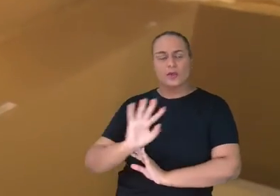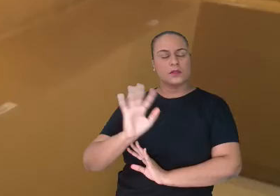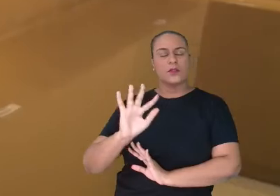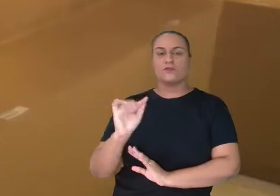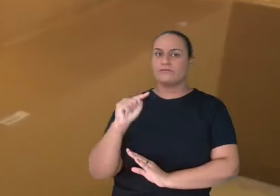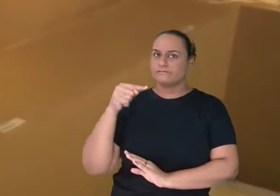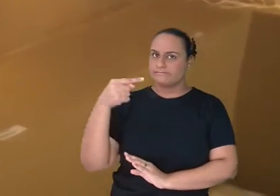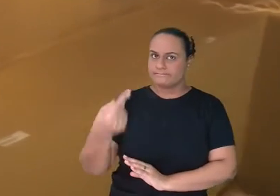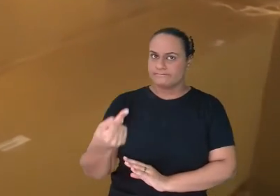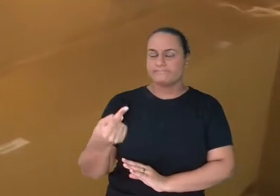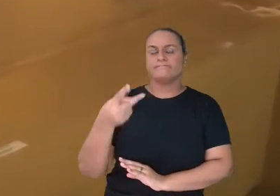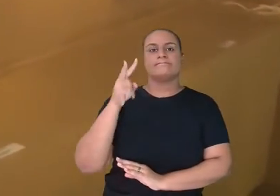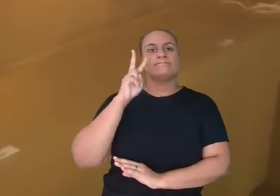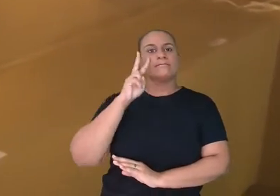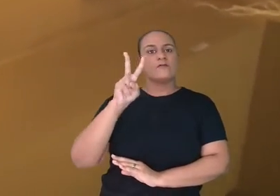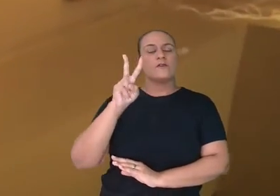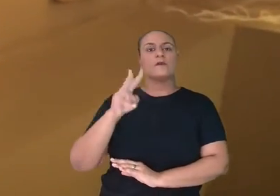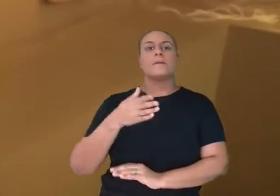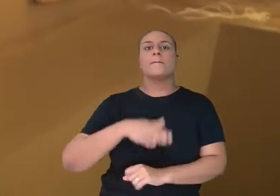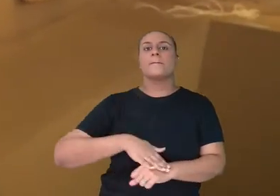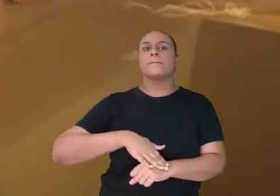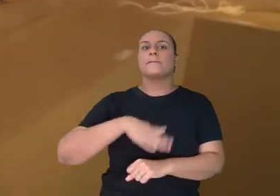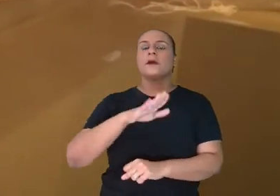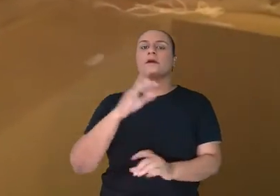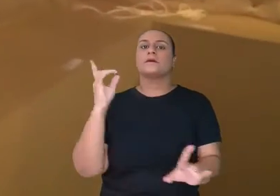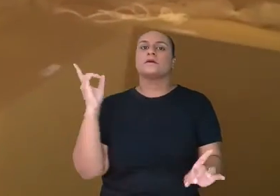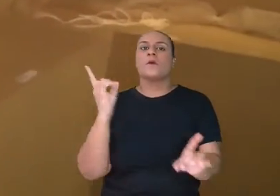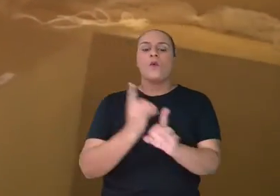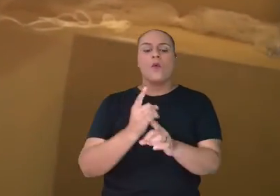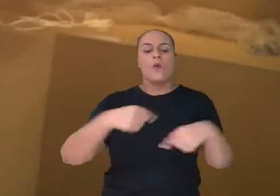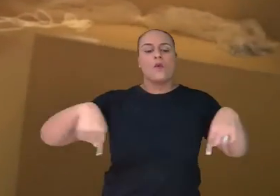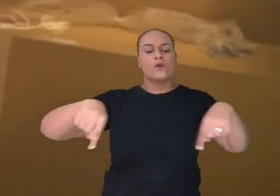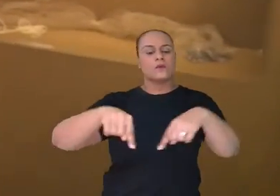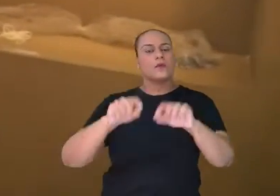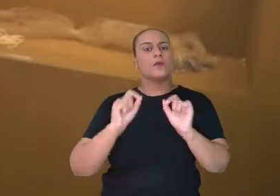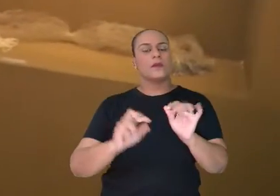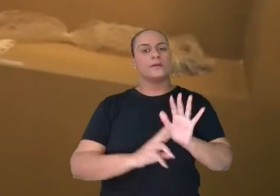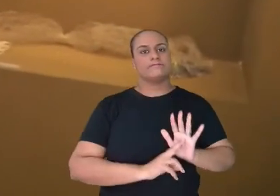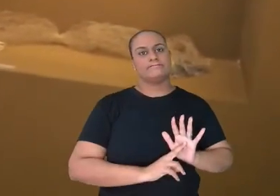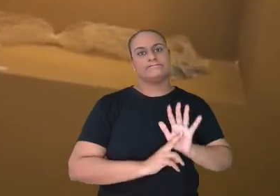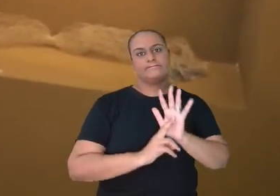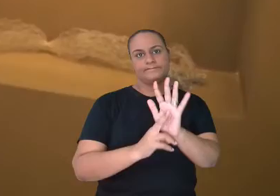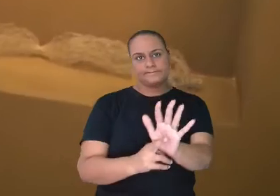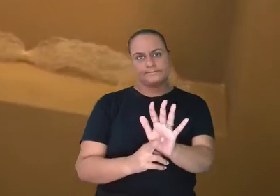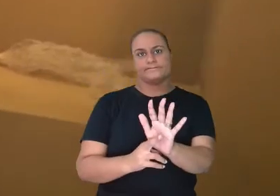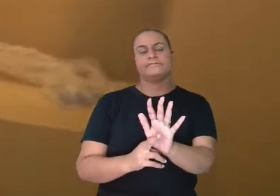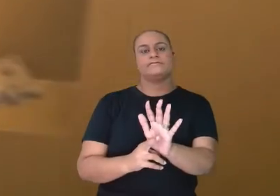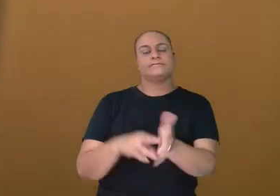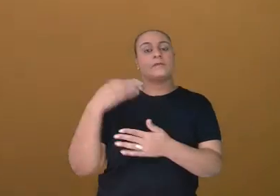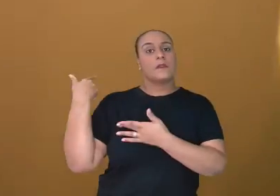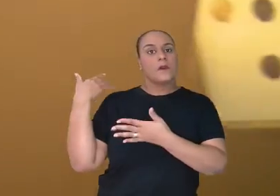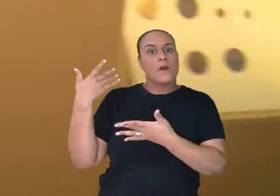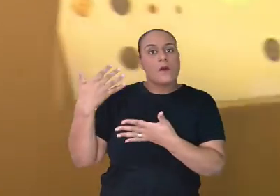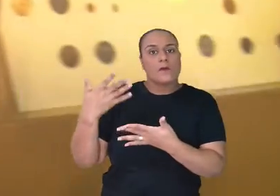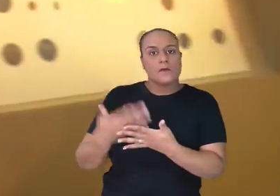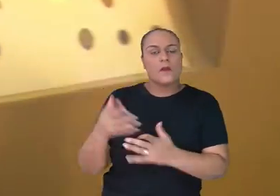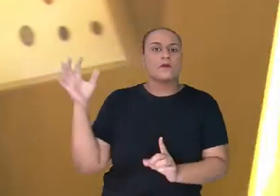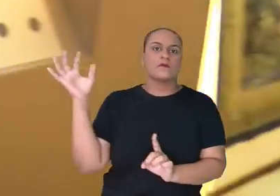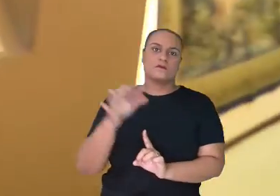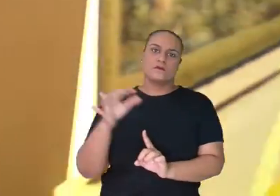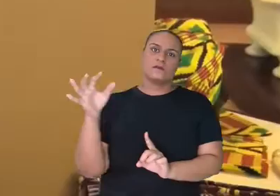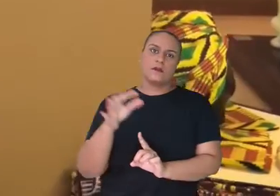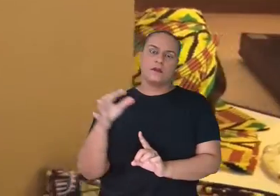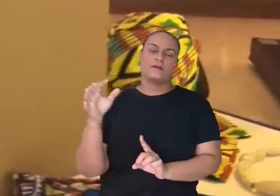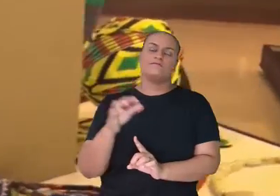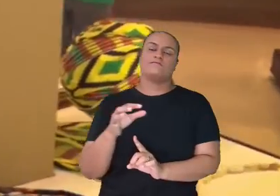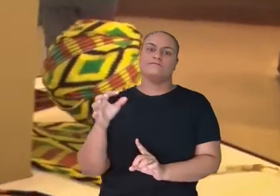frente. Então, a gente encontra aqui nessa sala um pouco da representação da trajetória de influências que a gente